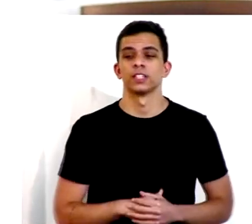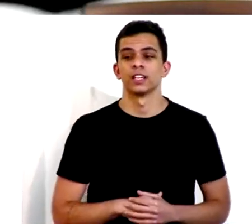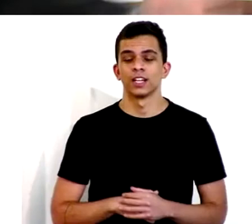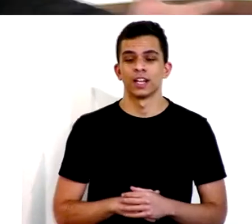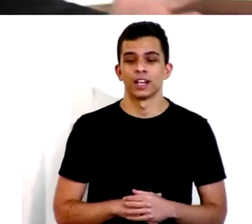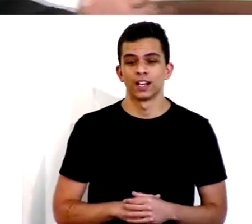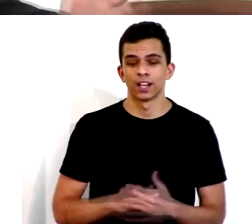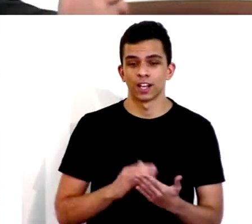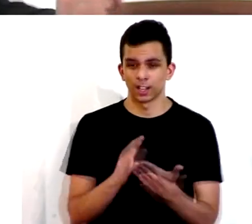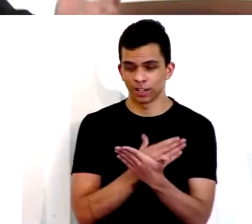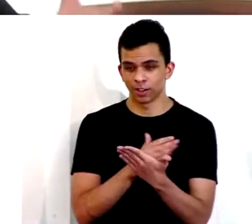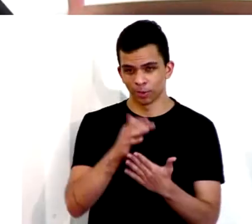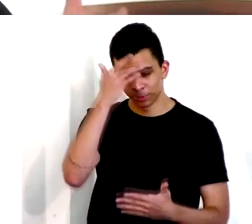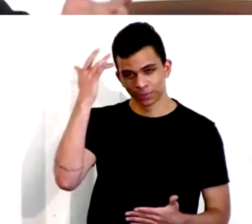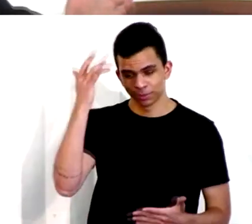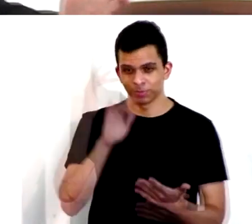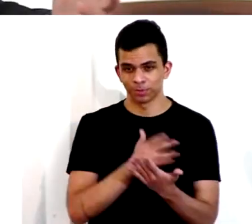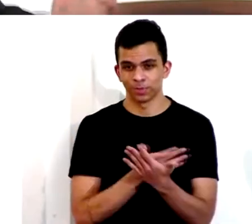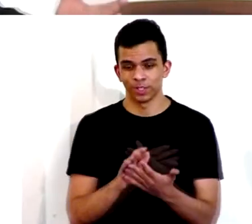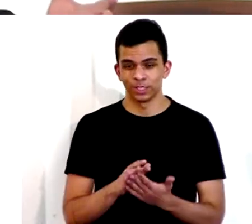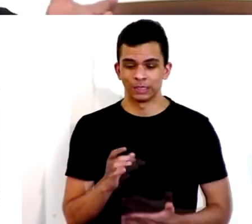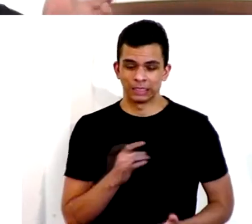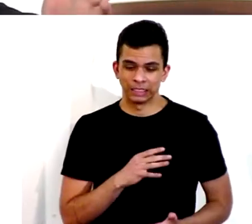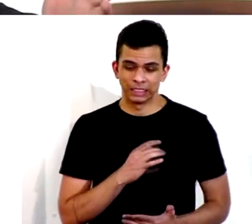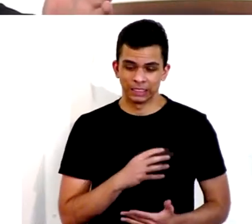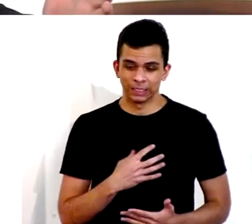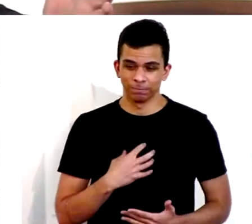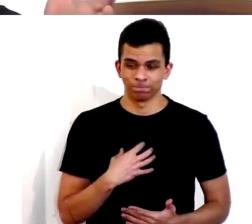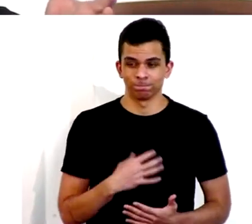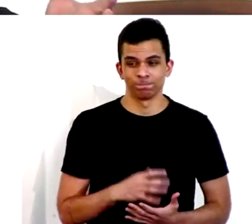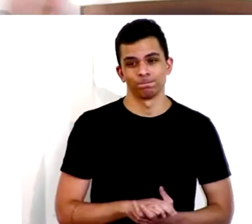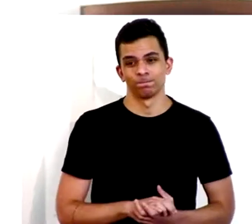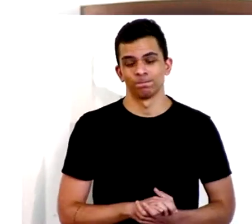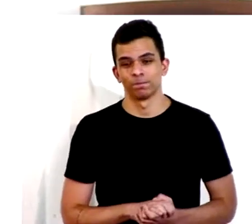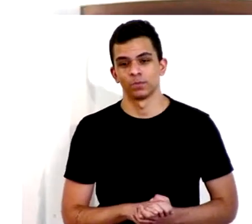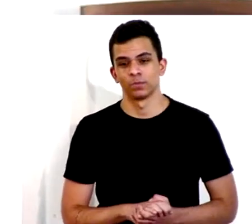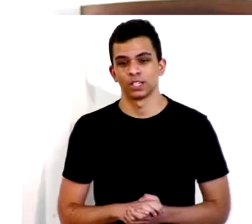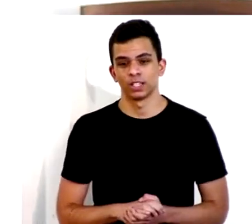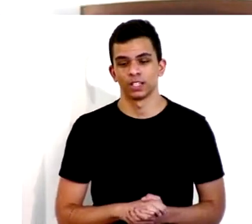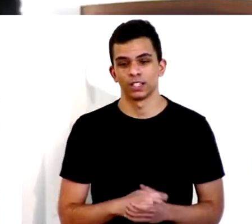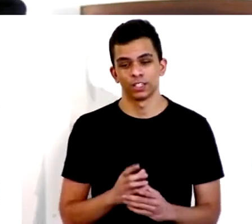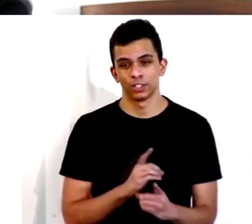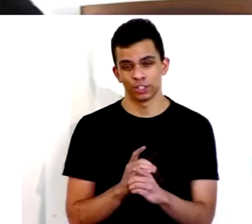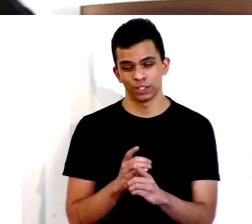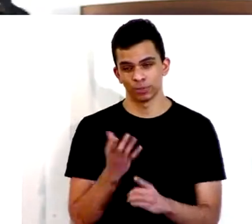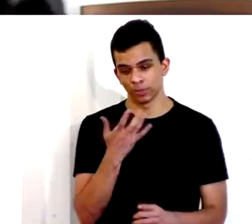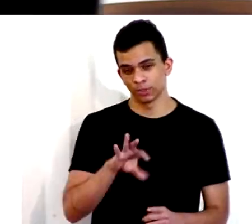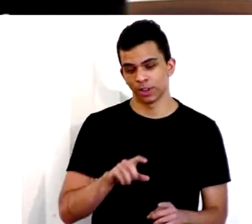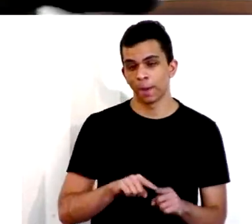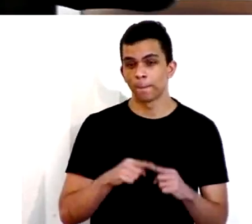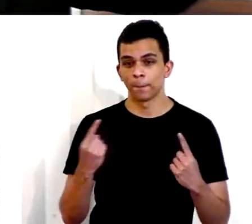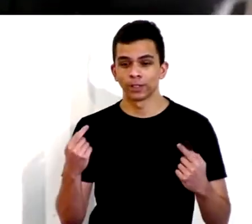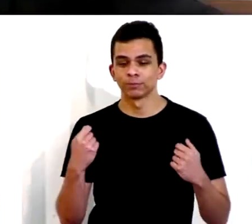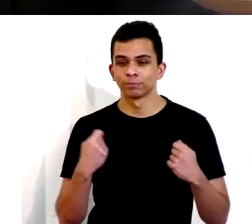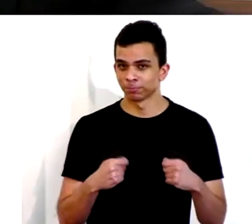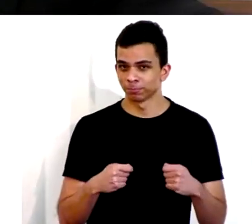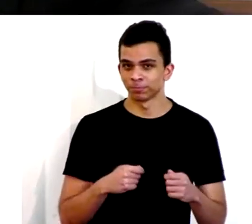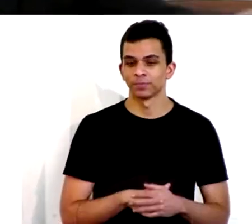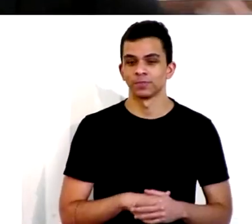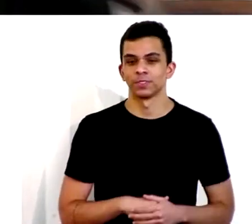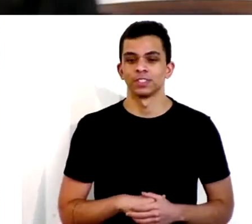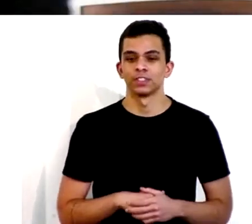sou uma pessoa perfeita, graças a Deus por isso, não vai ser mesmo. Mas você pode buscar viver de forma mais